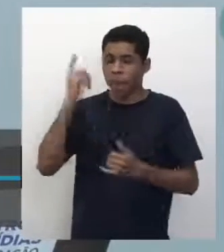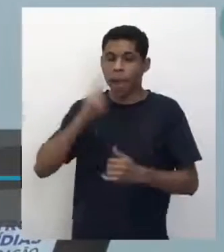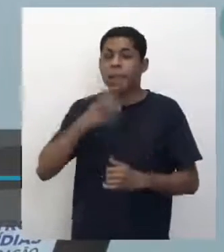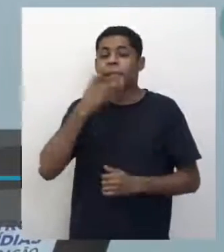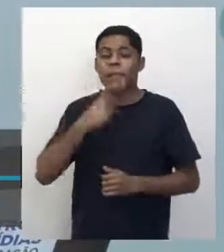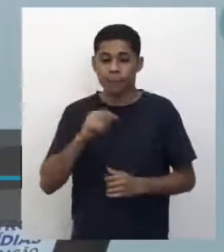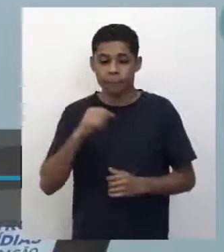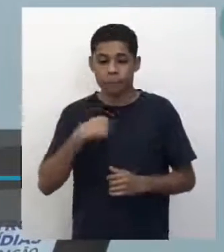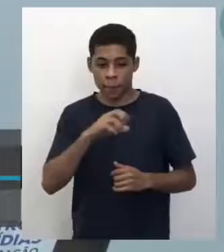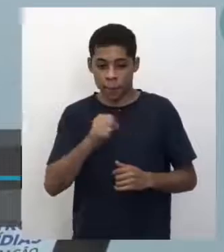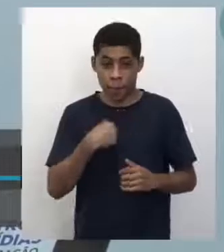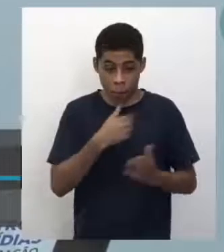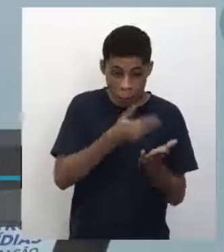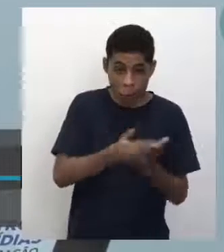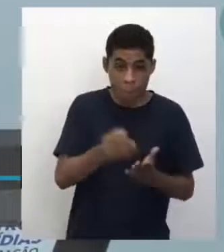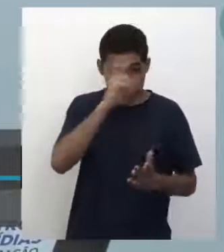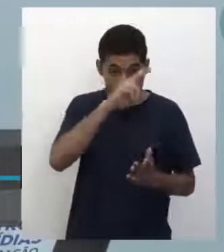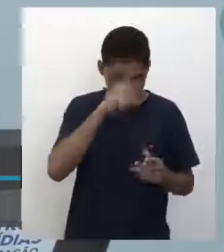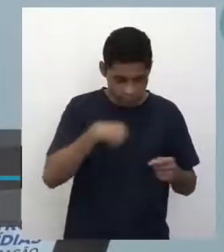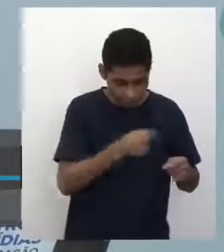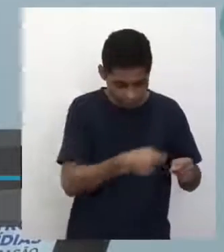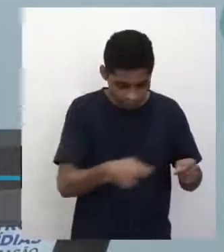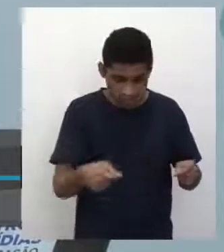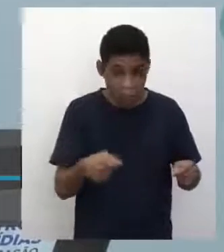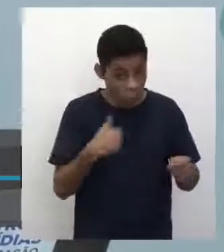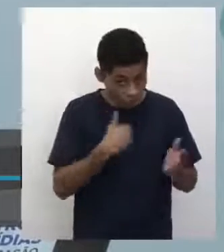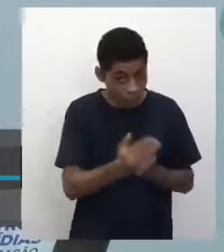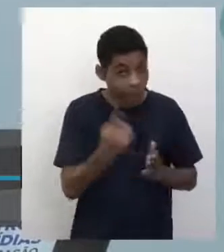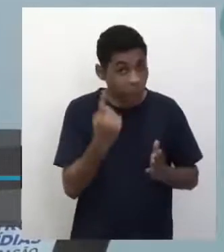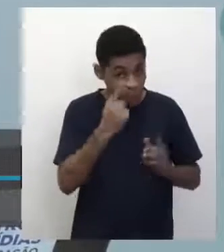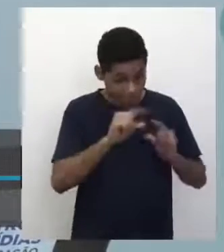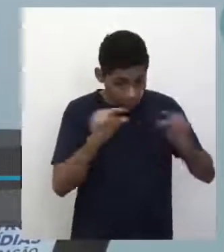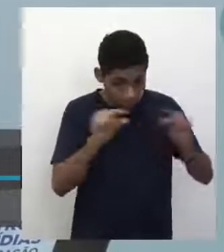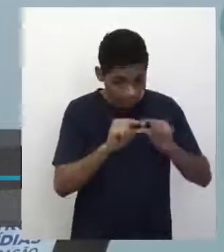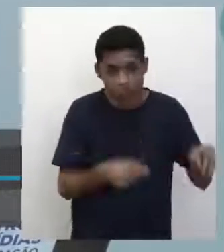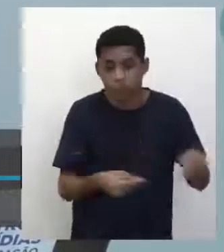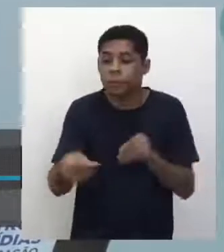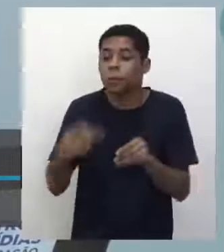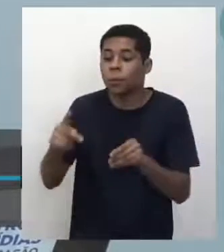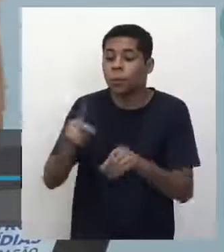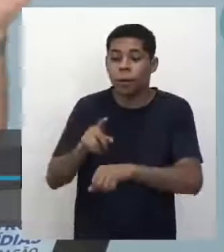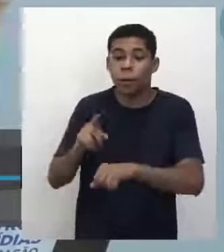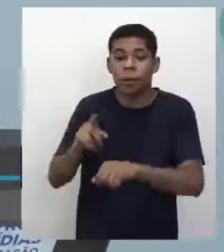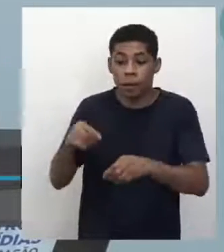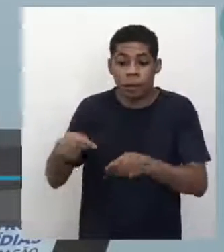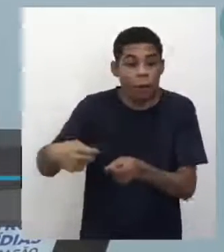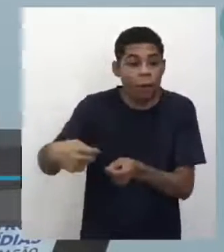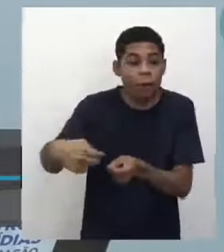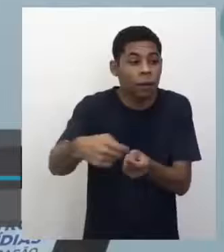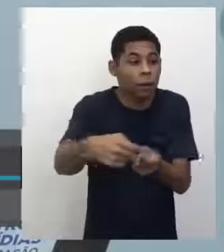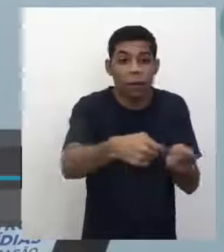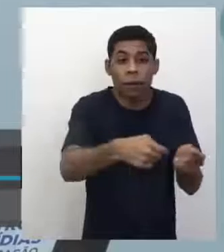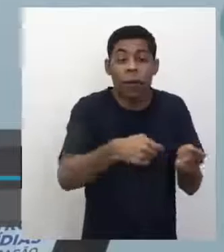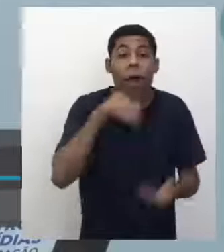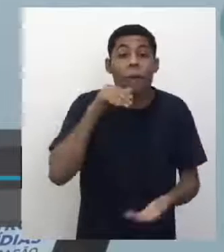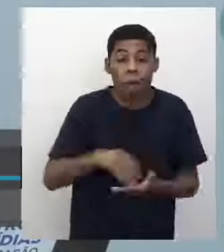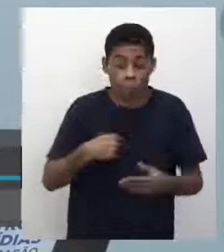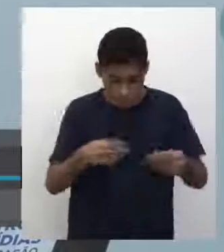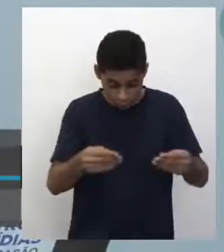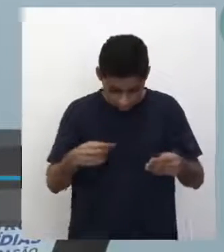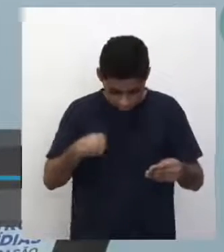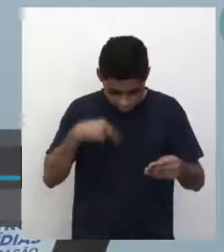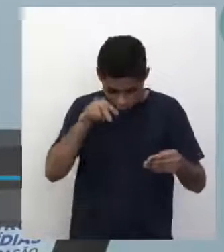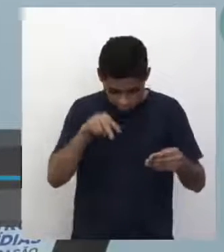né? Eu começo a história, aí vai passando, e cada um escreve um pedaço da história. E no final virou uma coisa maravilhosa. Já